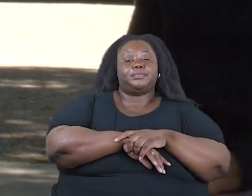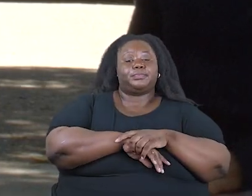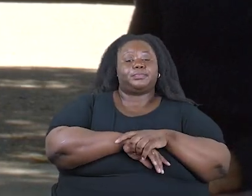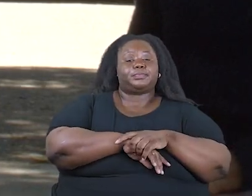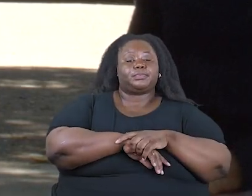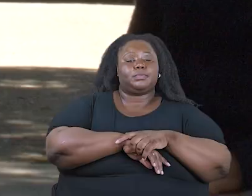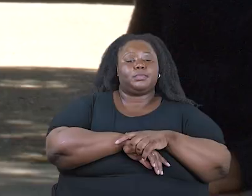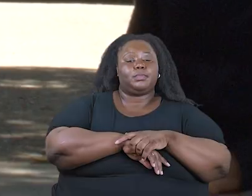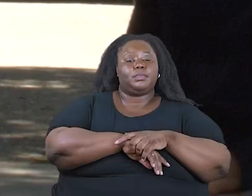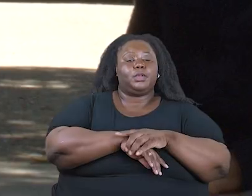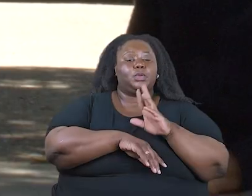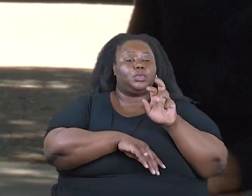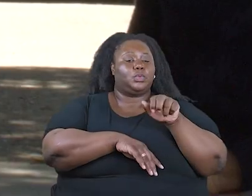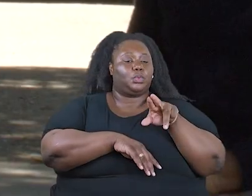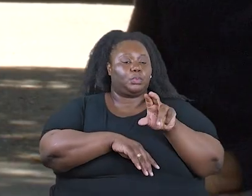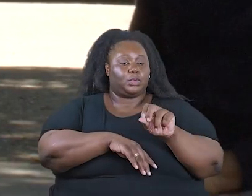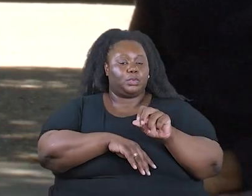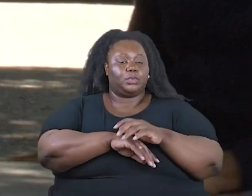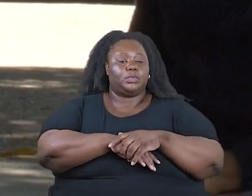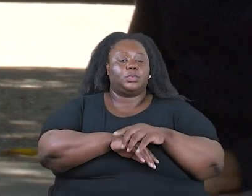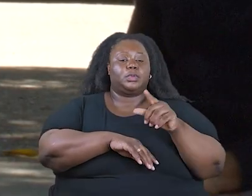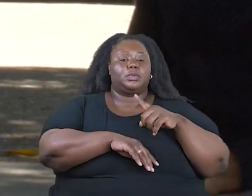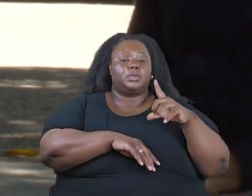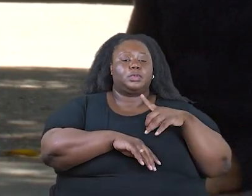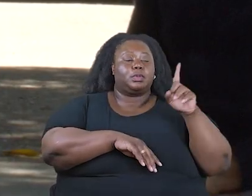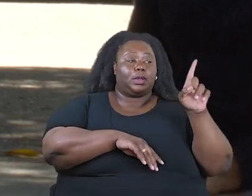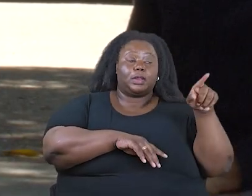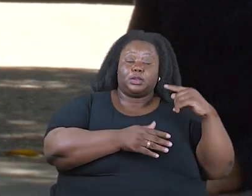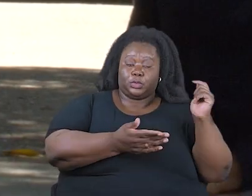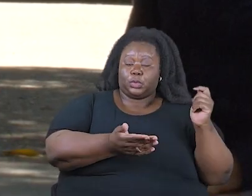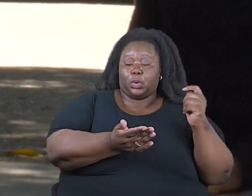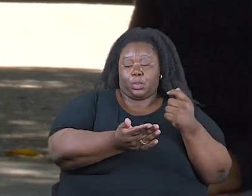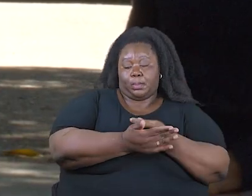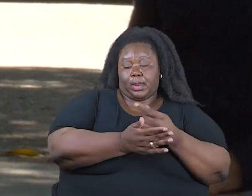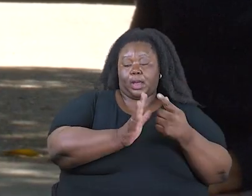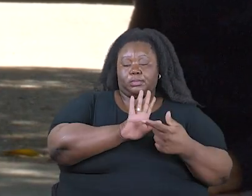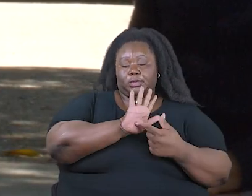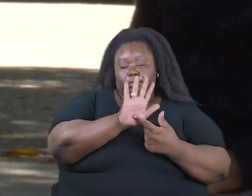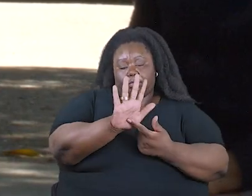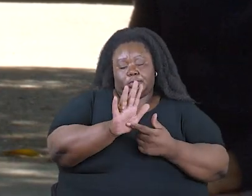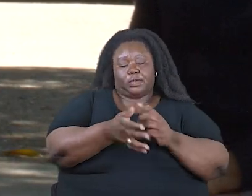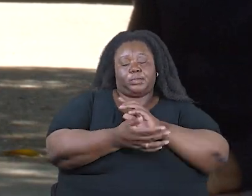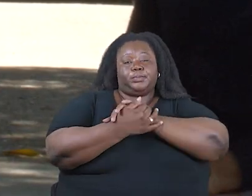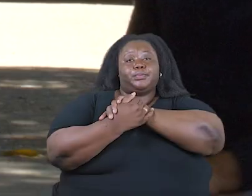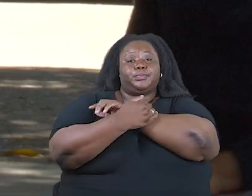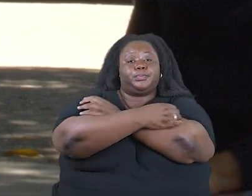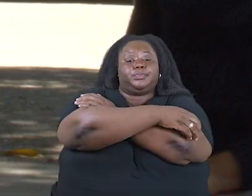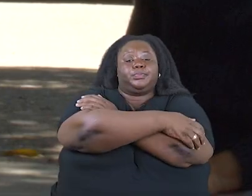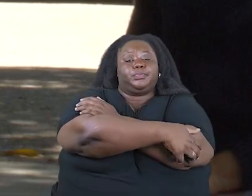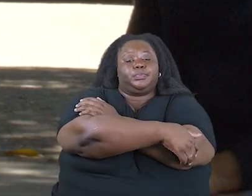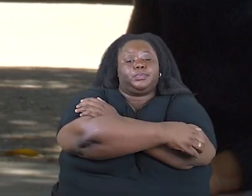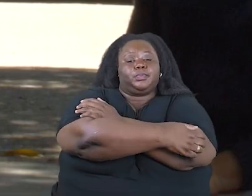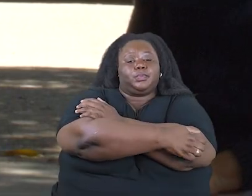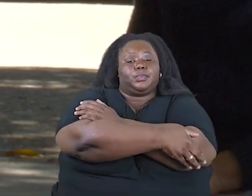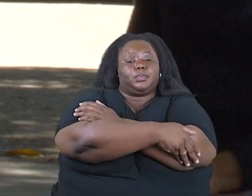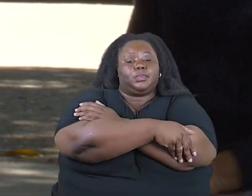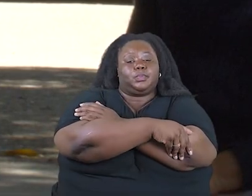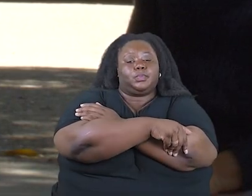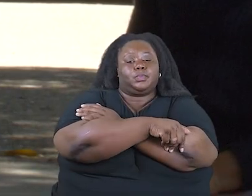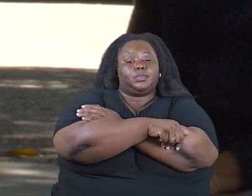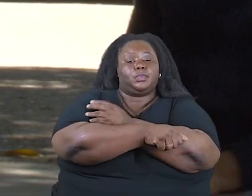Os livros do Bruno Munari, que tem lá no acervo, foram comprados nessa exposição, que na